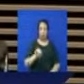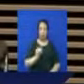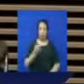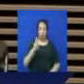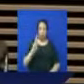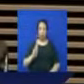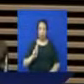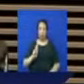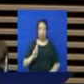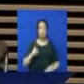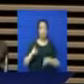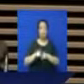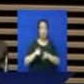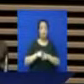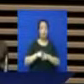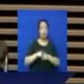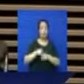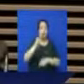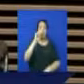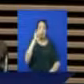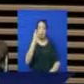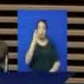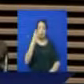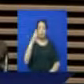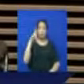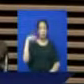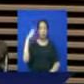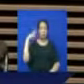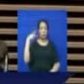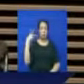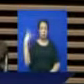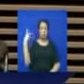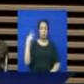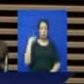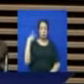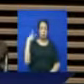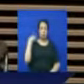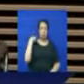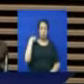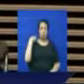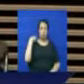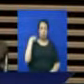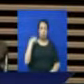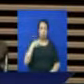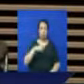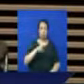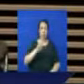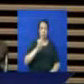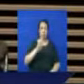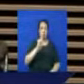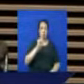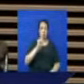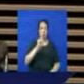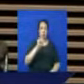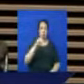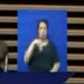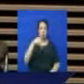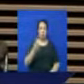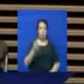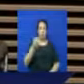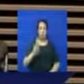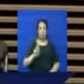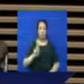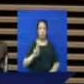os ex-vereadores Dirnei Mota Greck e Rudimar Marim Preto. Gostaria de registrar